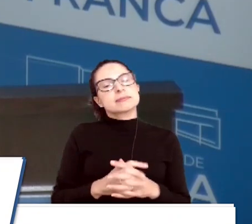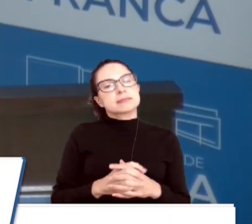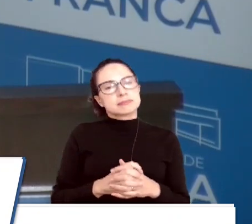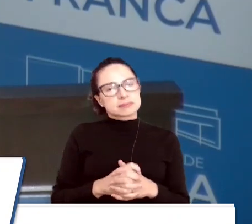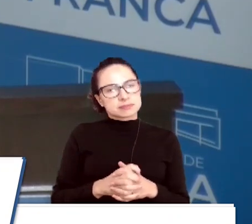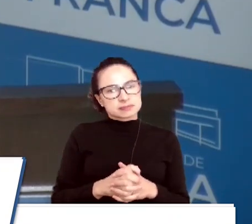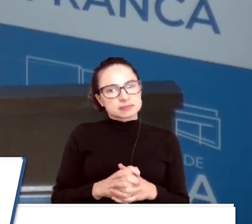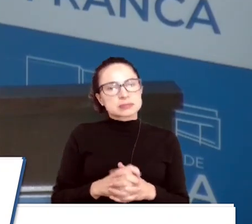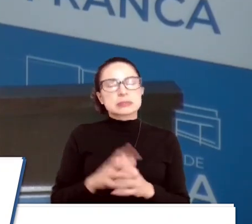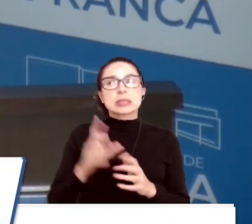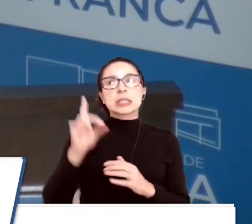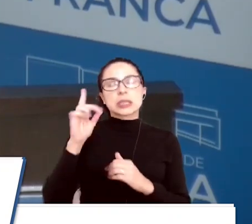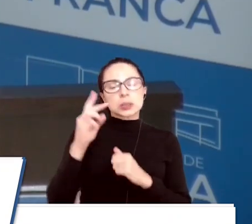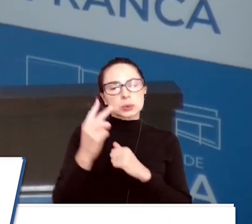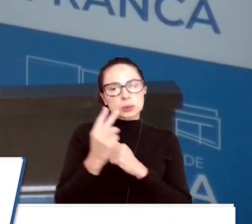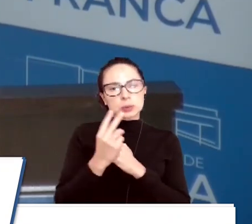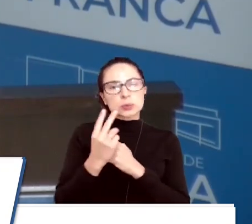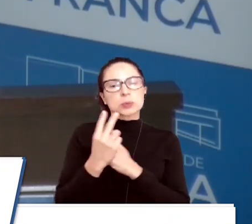Deus cuidou de mim.